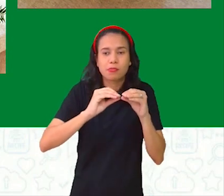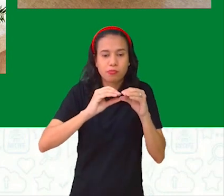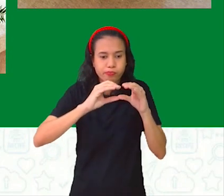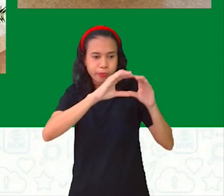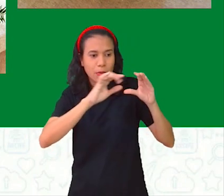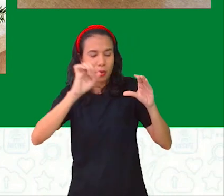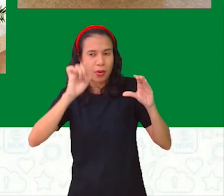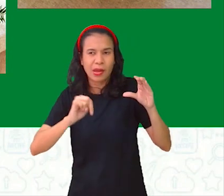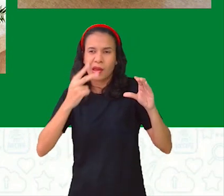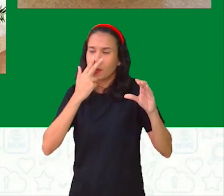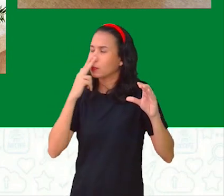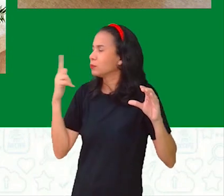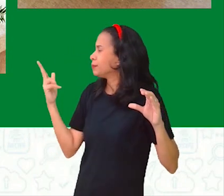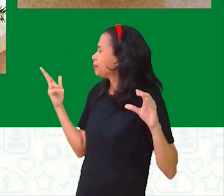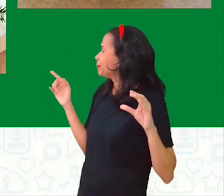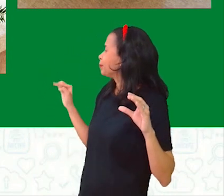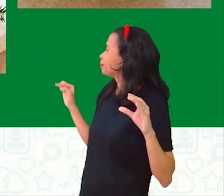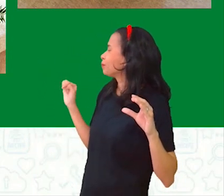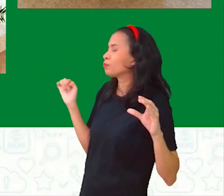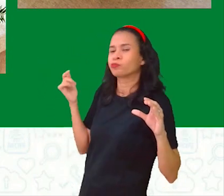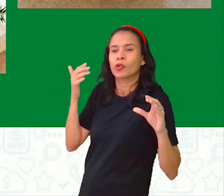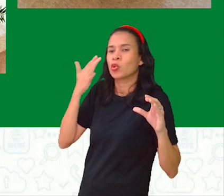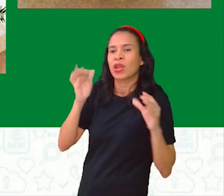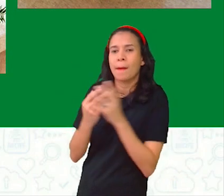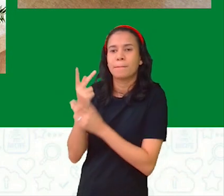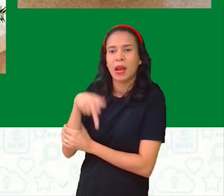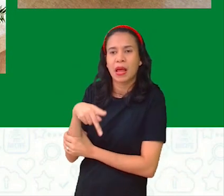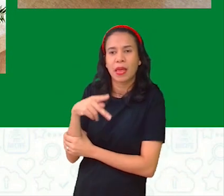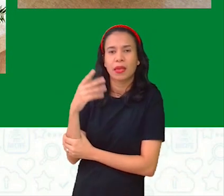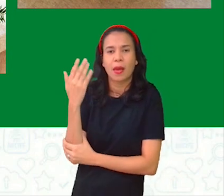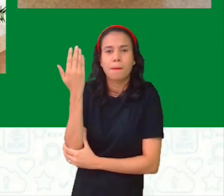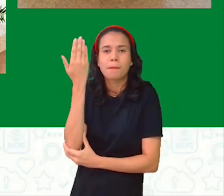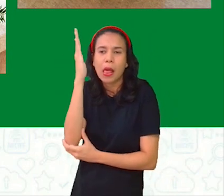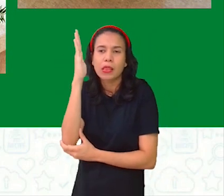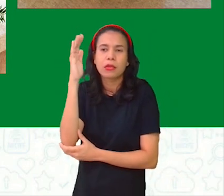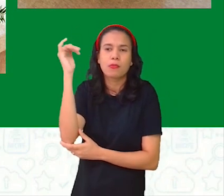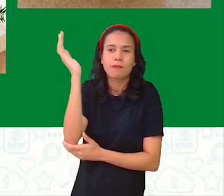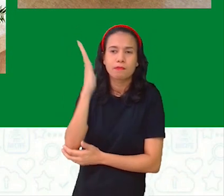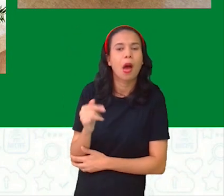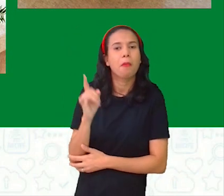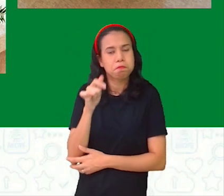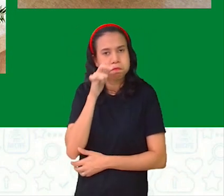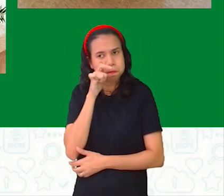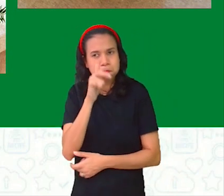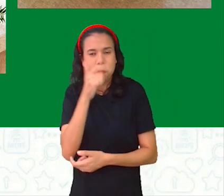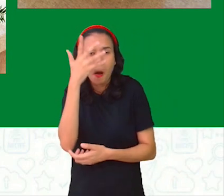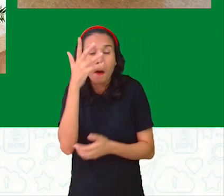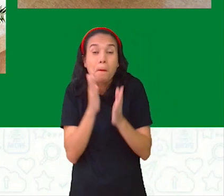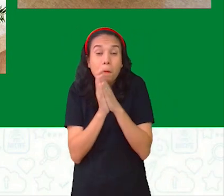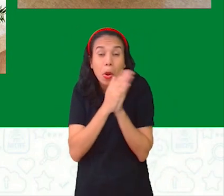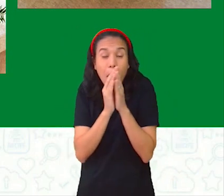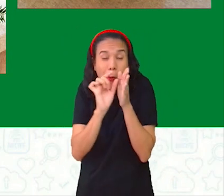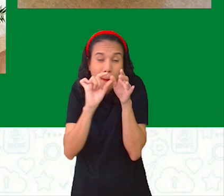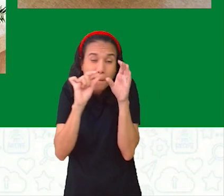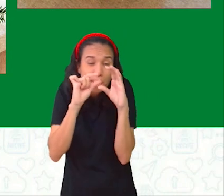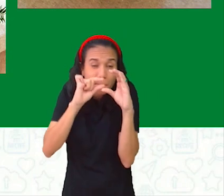que isso aí eu não sei que semente é essa. Não sei se é pau-brasil, mas está bem interessante. Os bonequinhos devem ser bem pequenos.